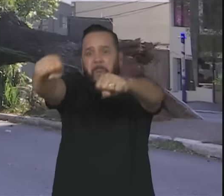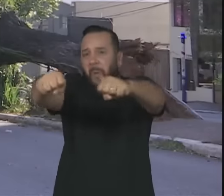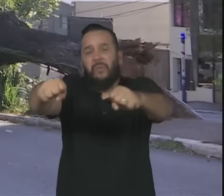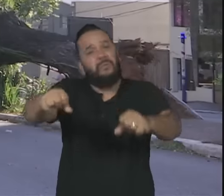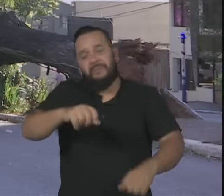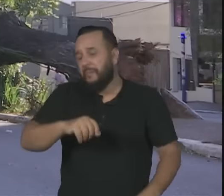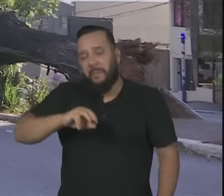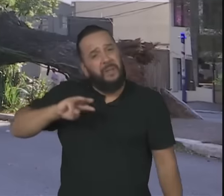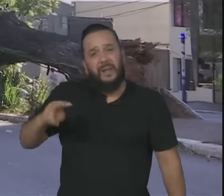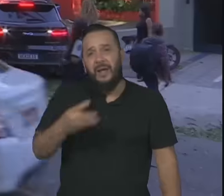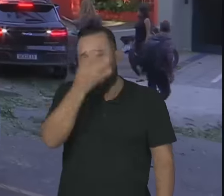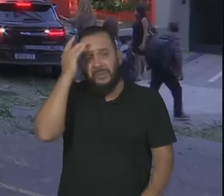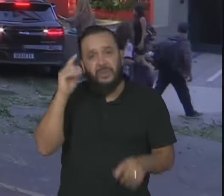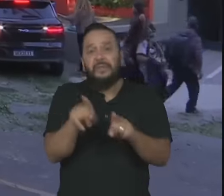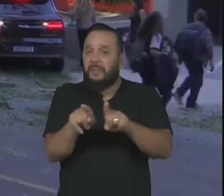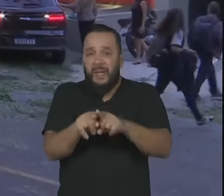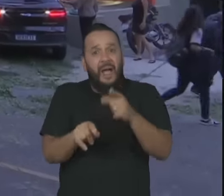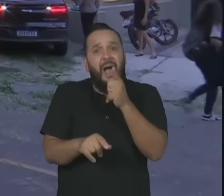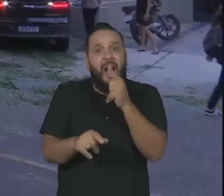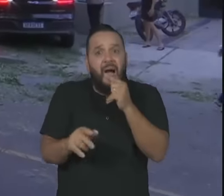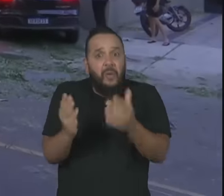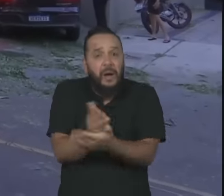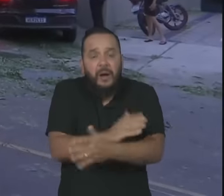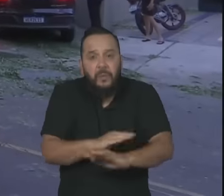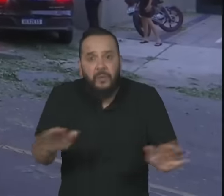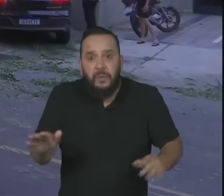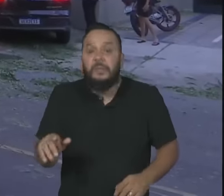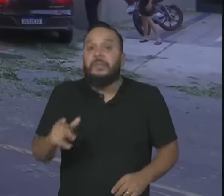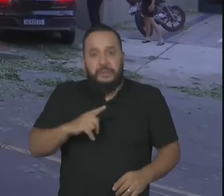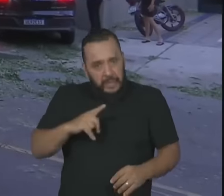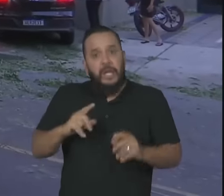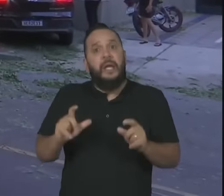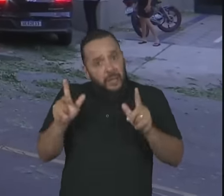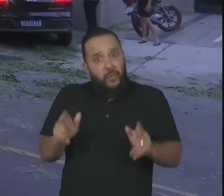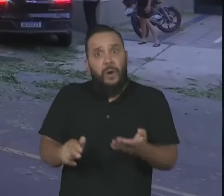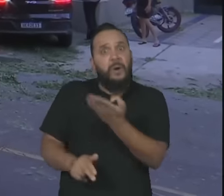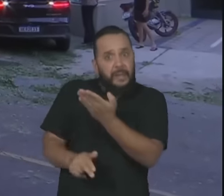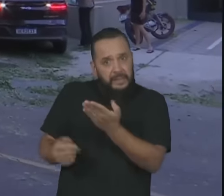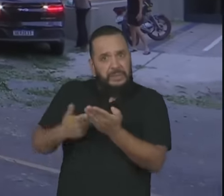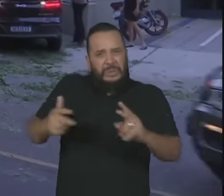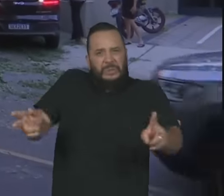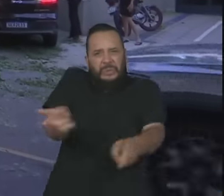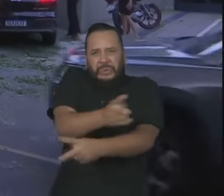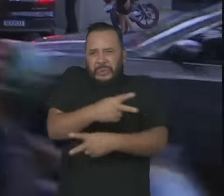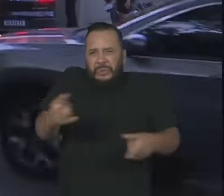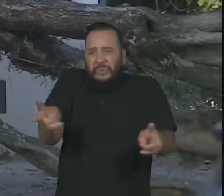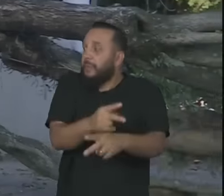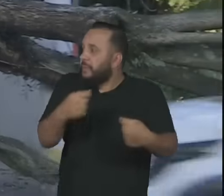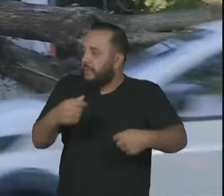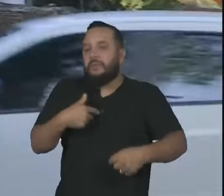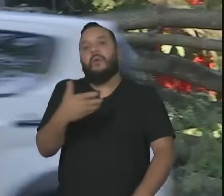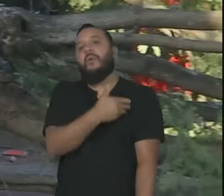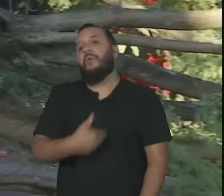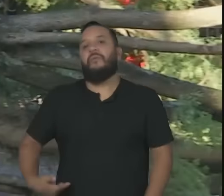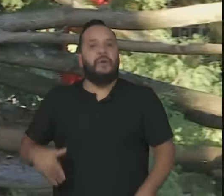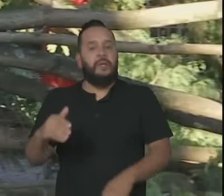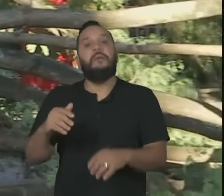luz e depois sem água. Eventos climáticos extremos como esse exigem que o poder público